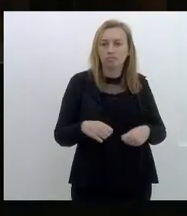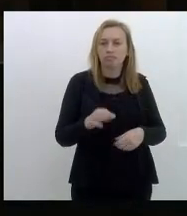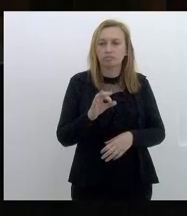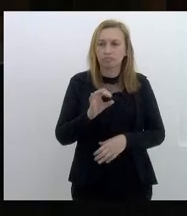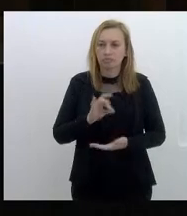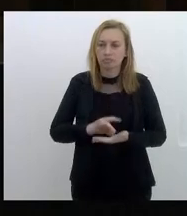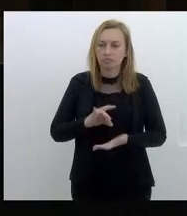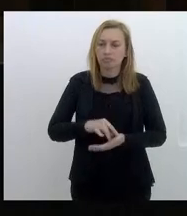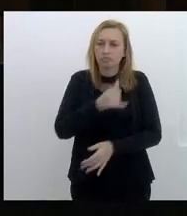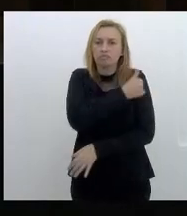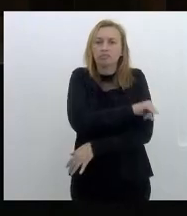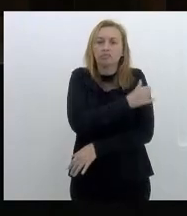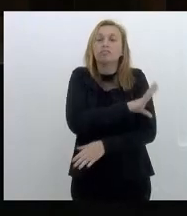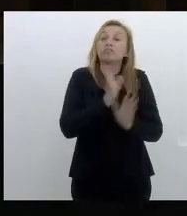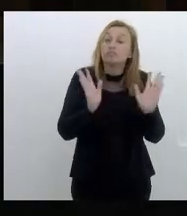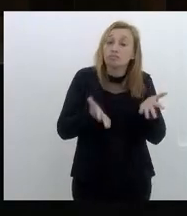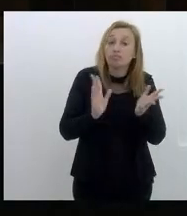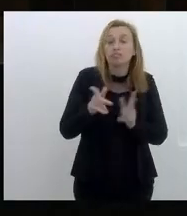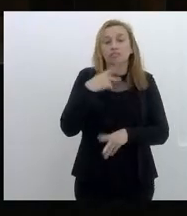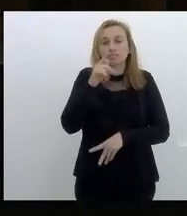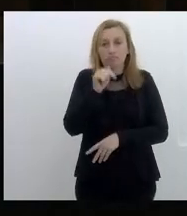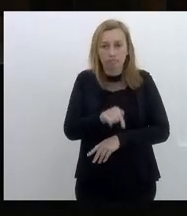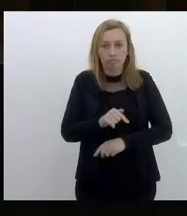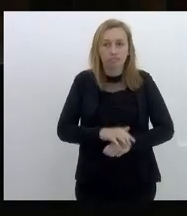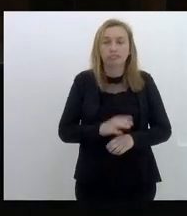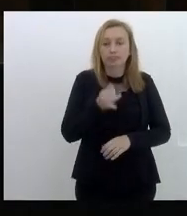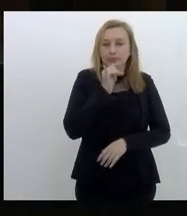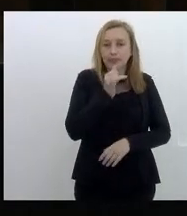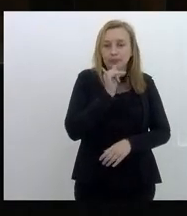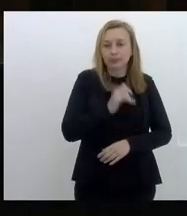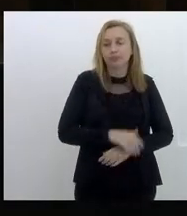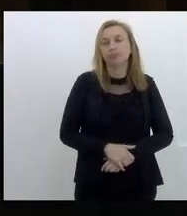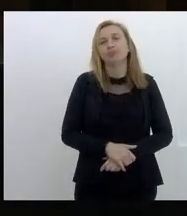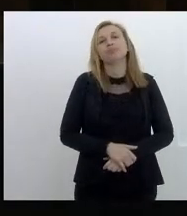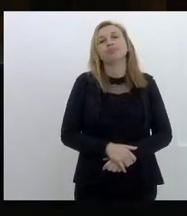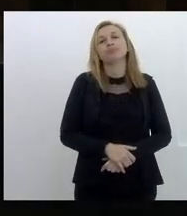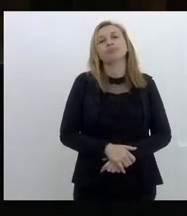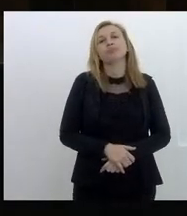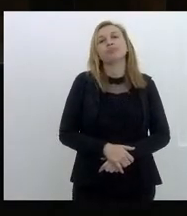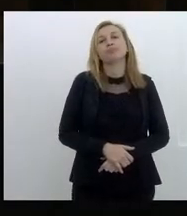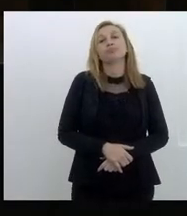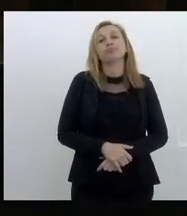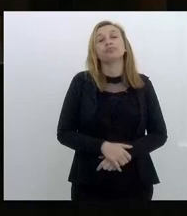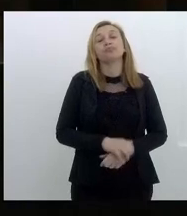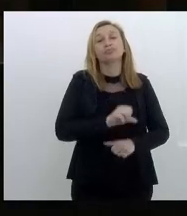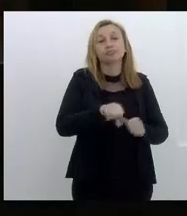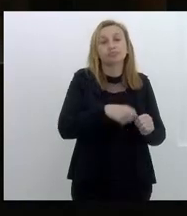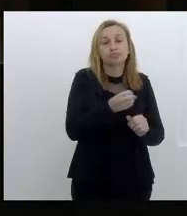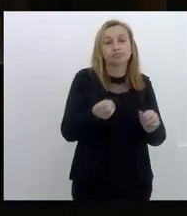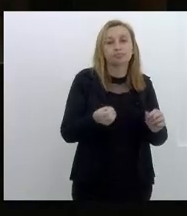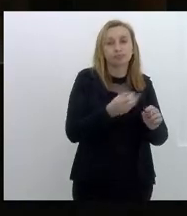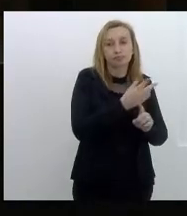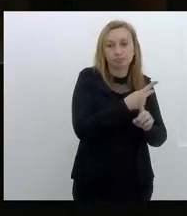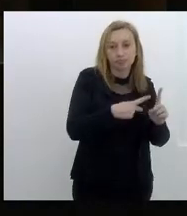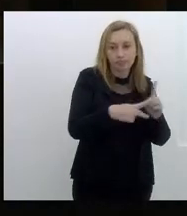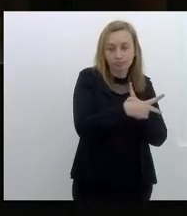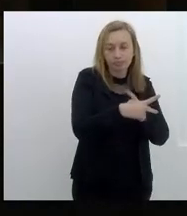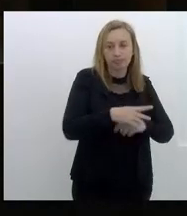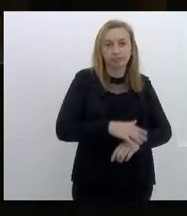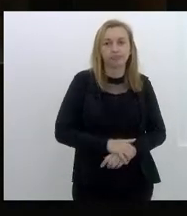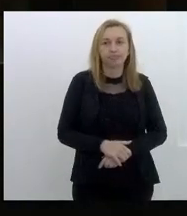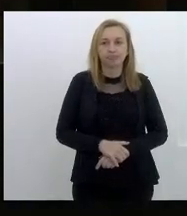população hoje se a gente fala aqui por exemplo aqui essa reforma da presidência da